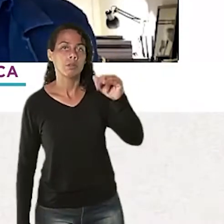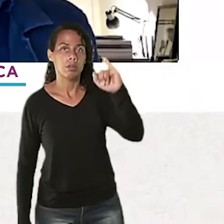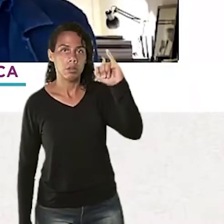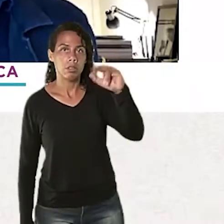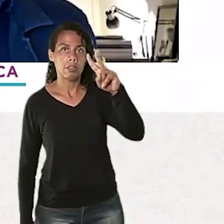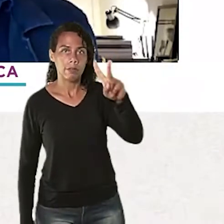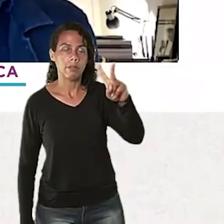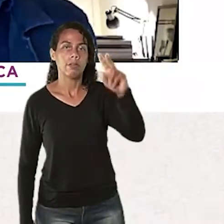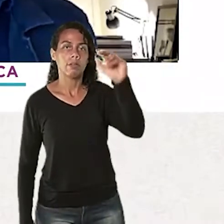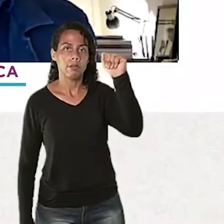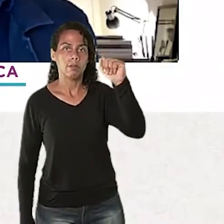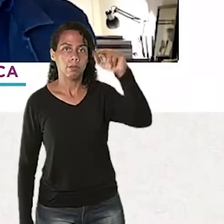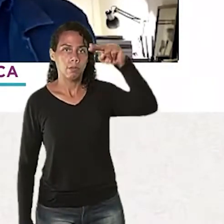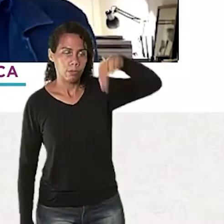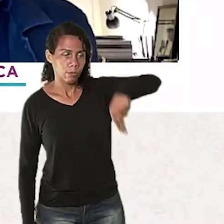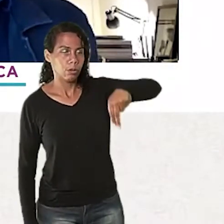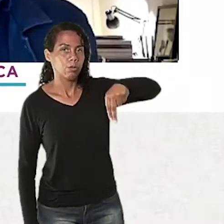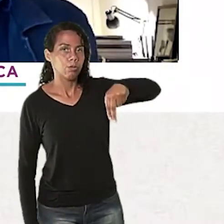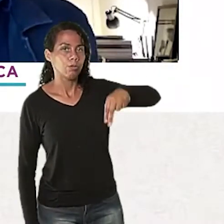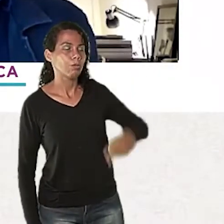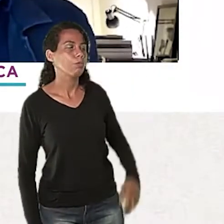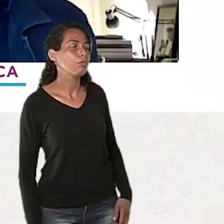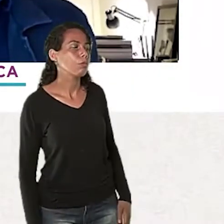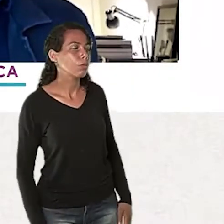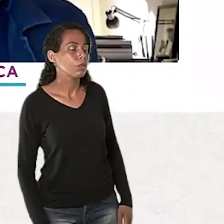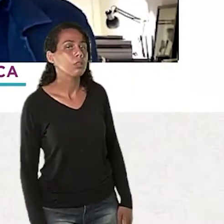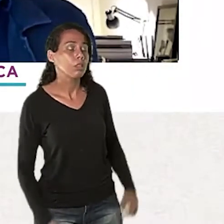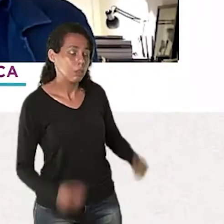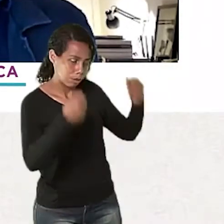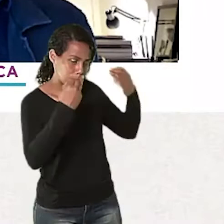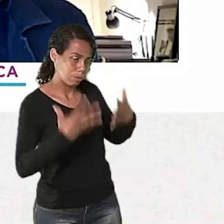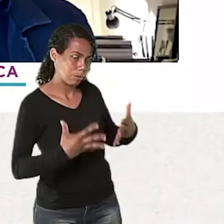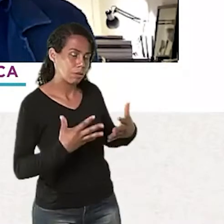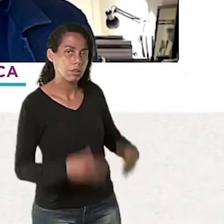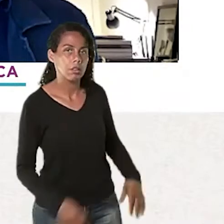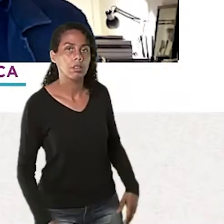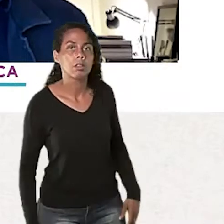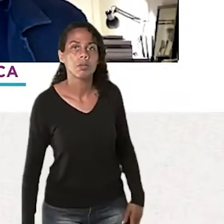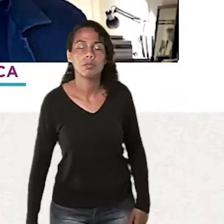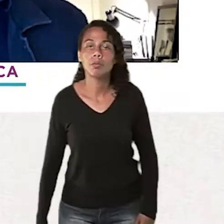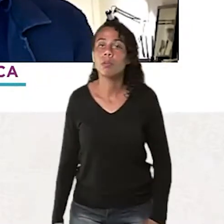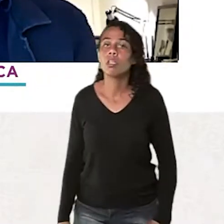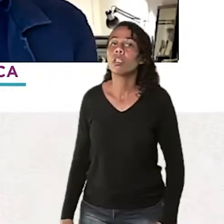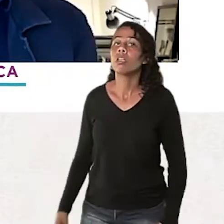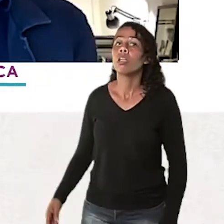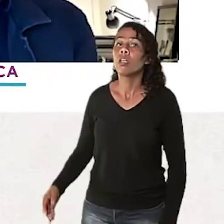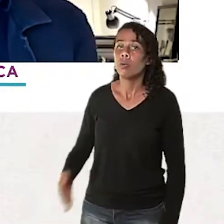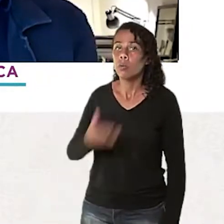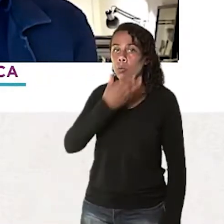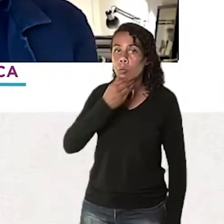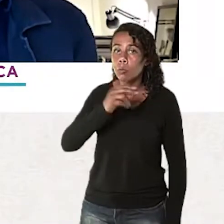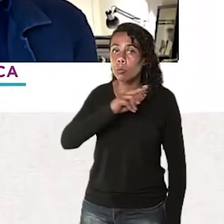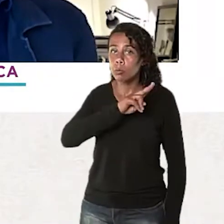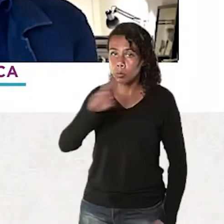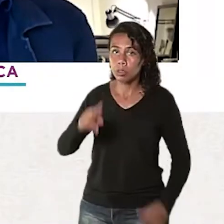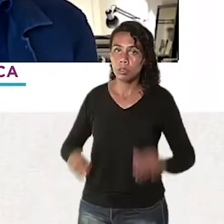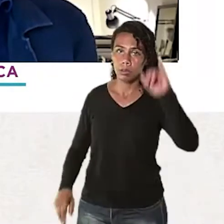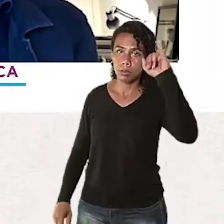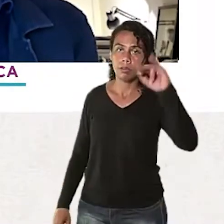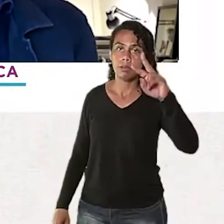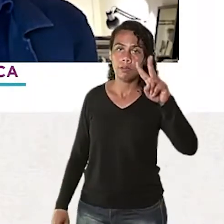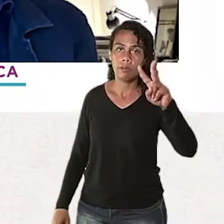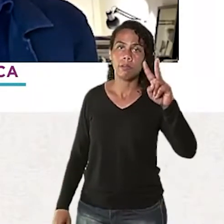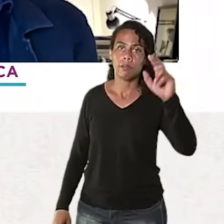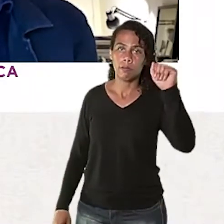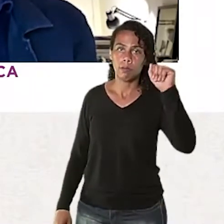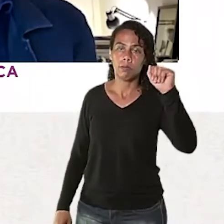mal-humorado maravilhoso, né? Não é? Eu adoro esse texto dele que ele define, ele fala sobre